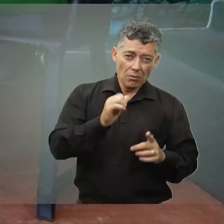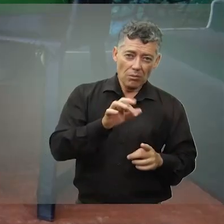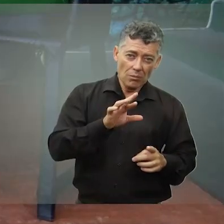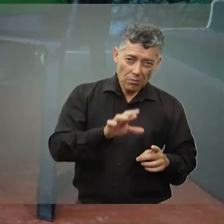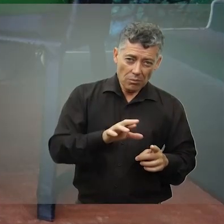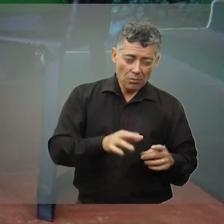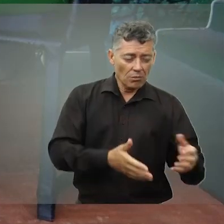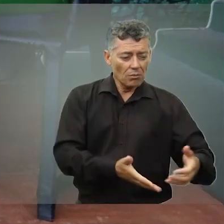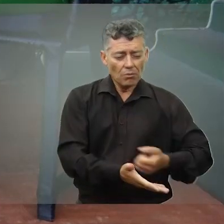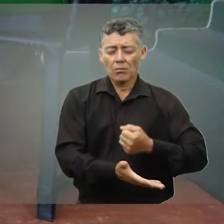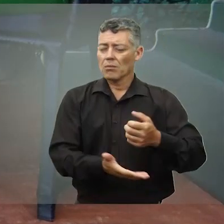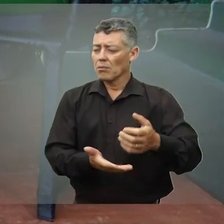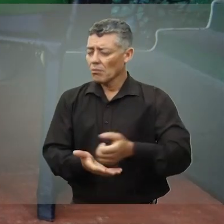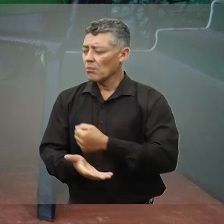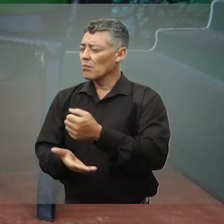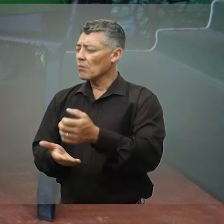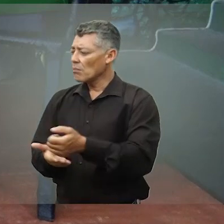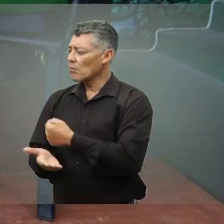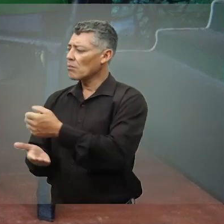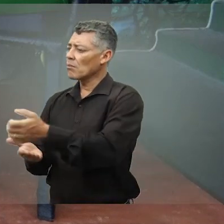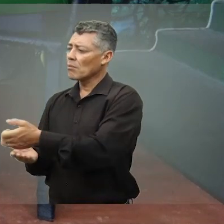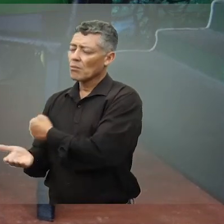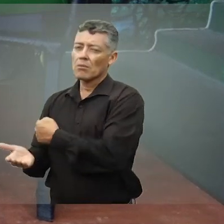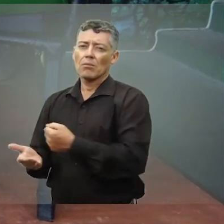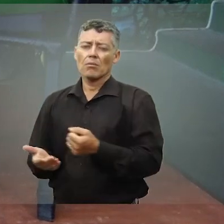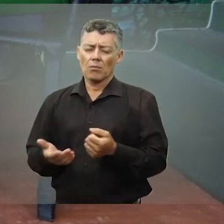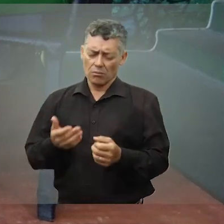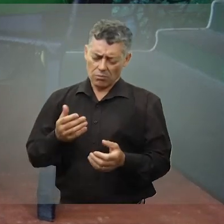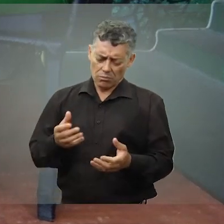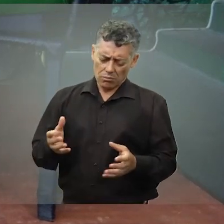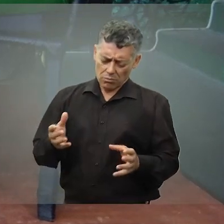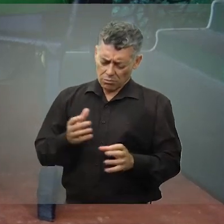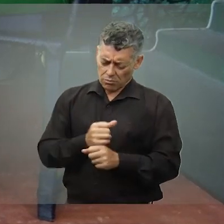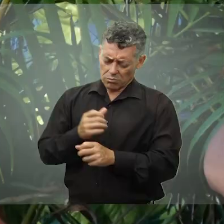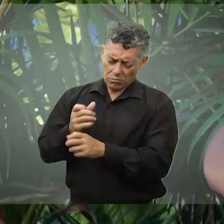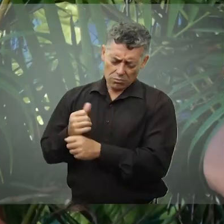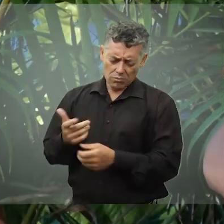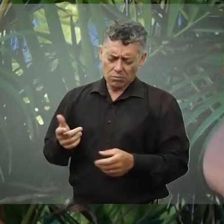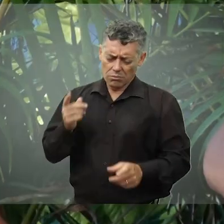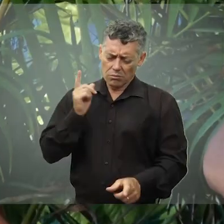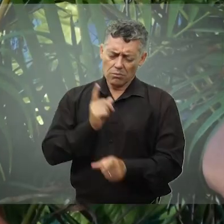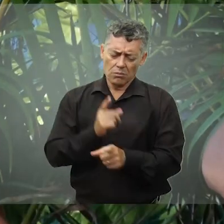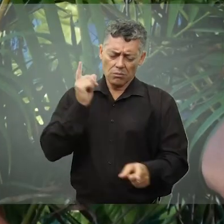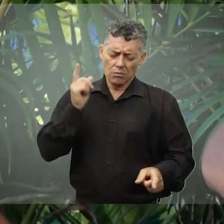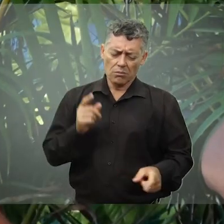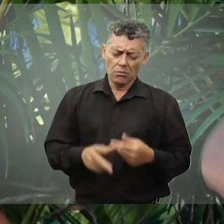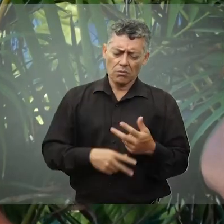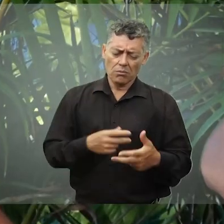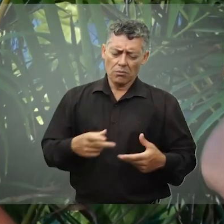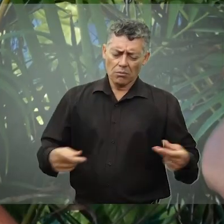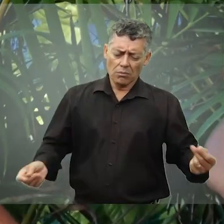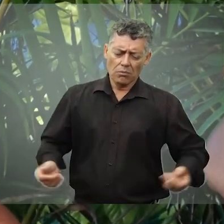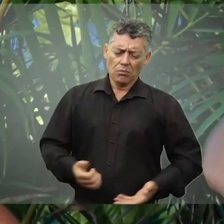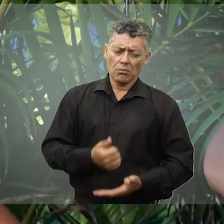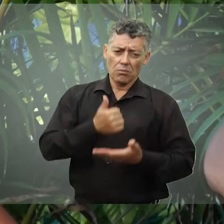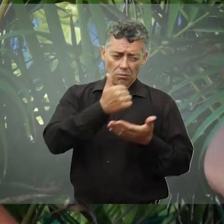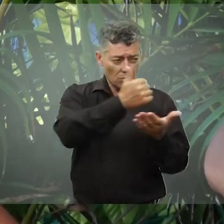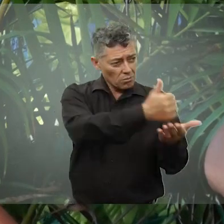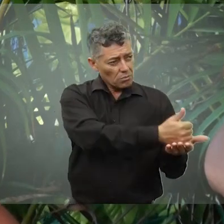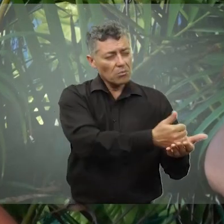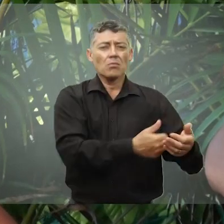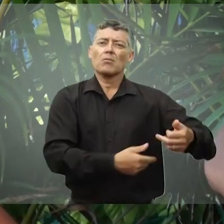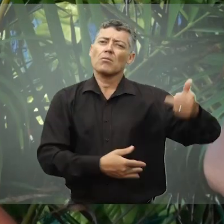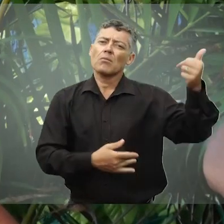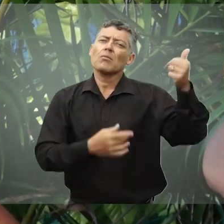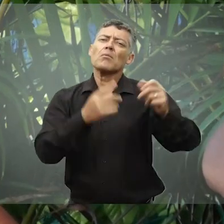saíram recolhendo essas fichas. As avaliações, né? E essas fichas foram para premiação. E eu ganhei como melhor